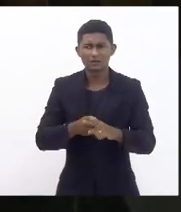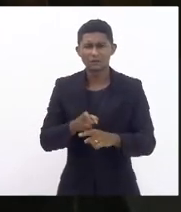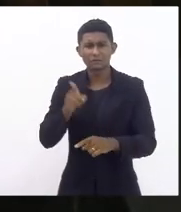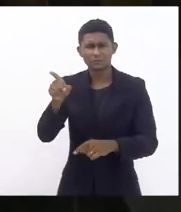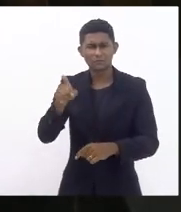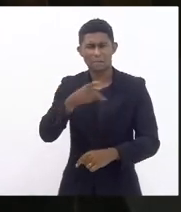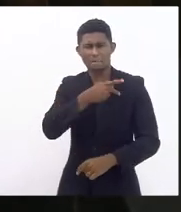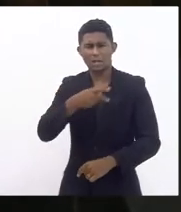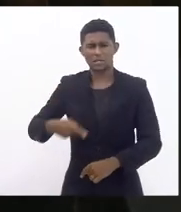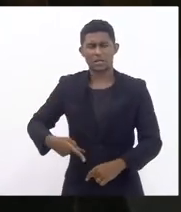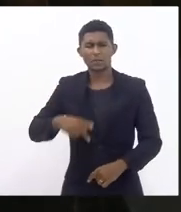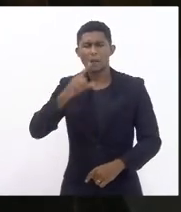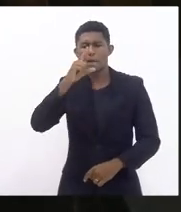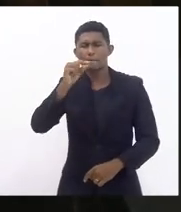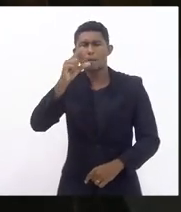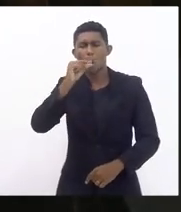geopolítica.